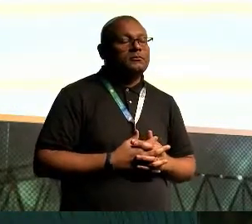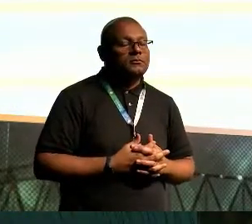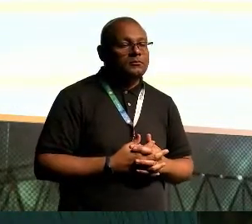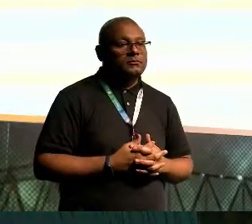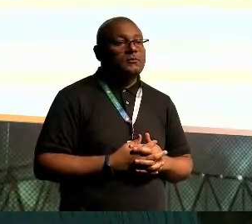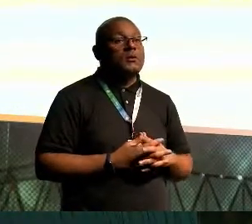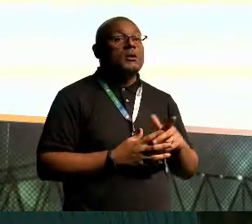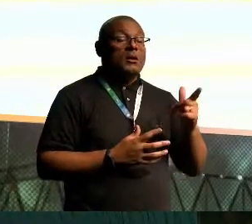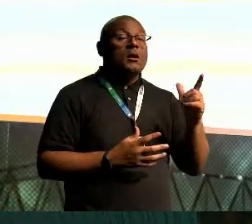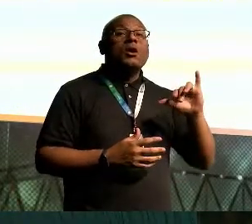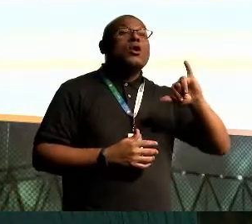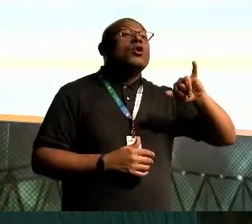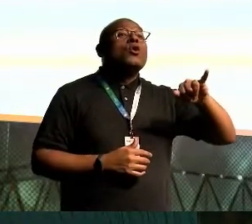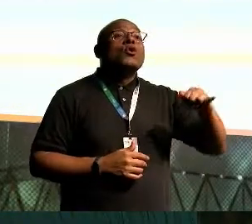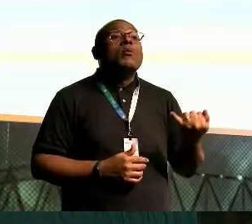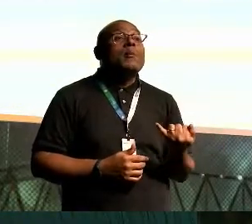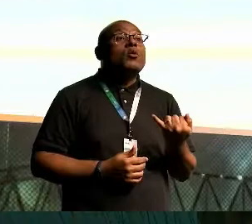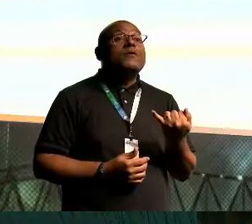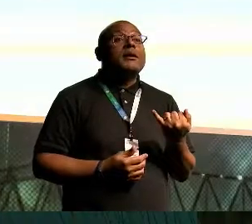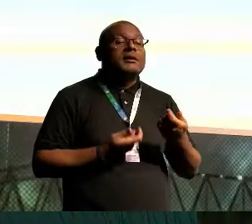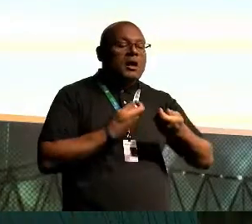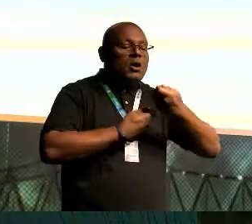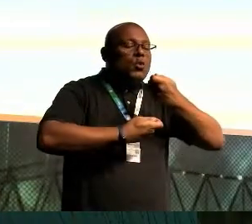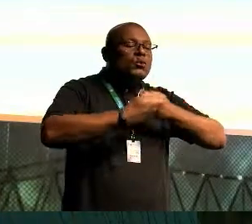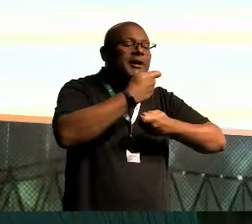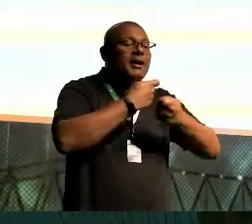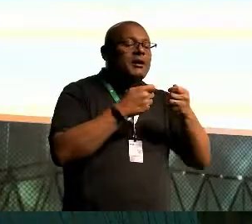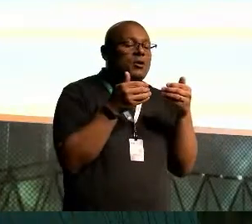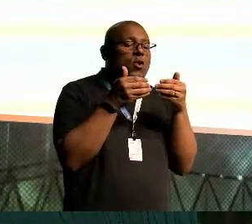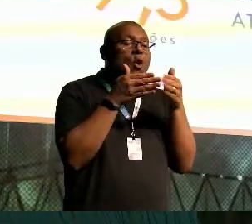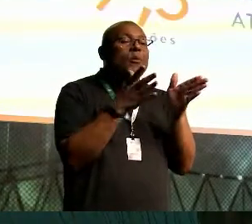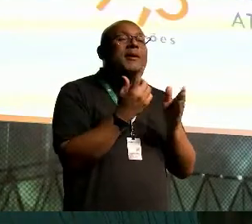E aí, como aproveitar, então, o potencial de negócios do Open Finance?